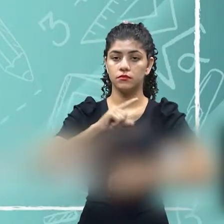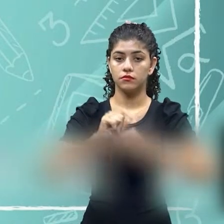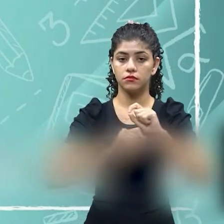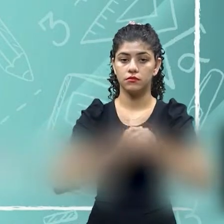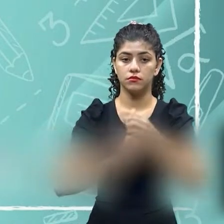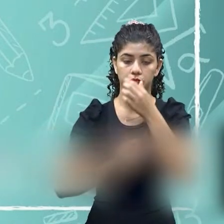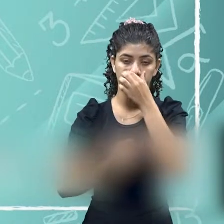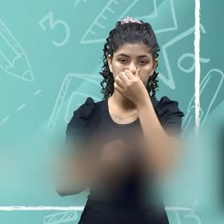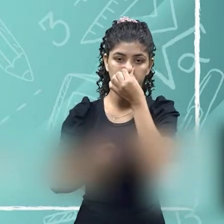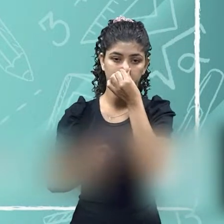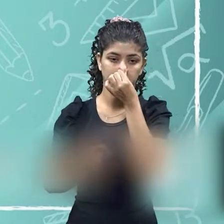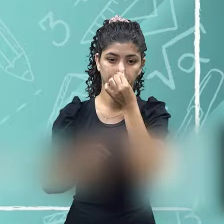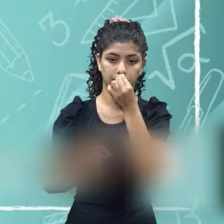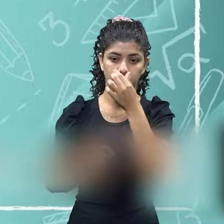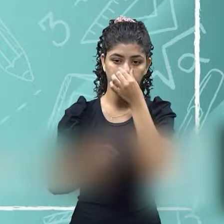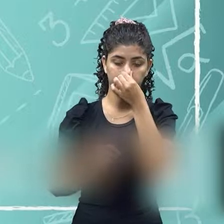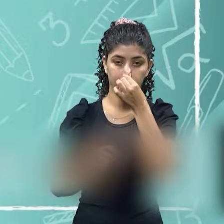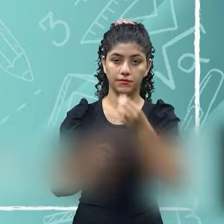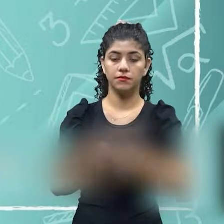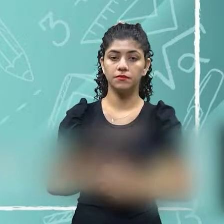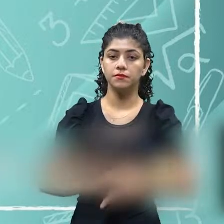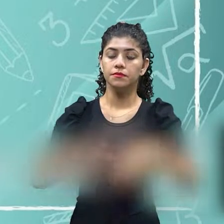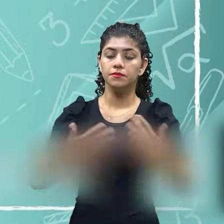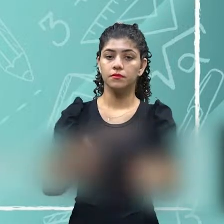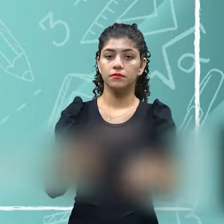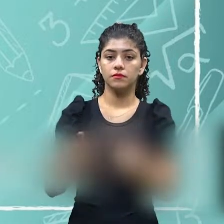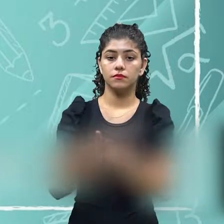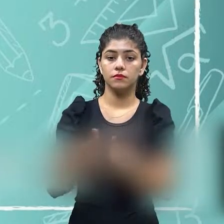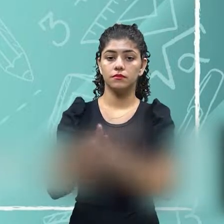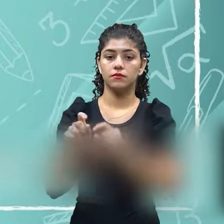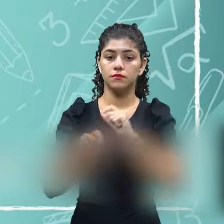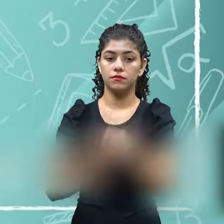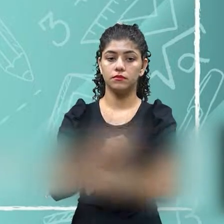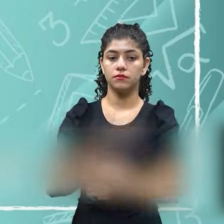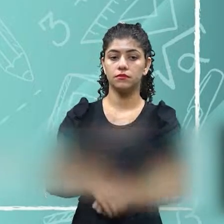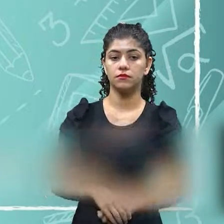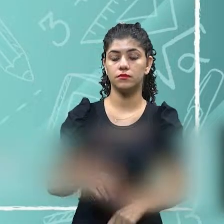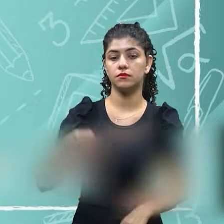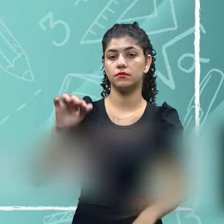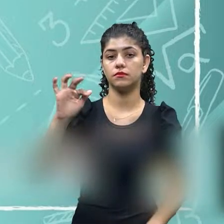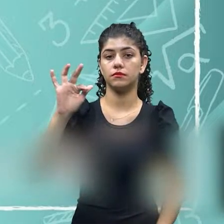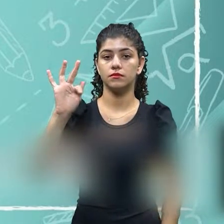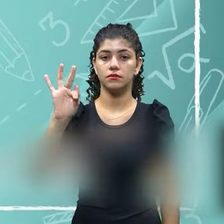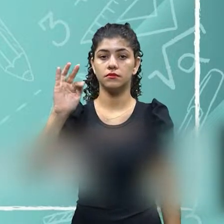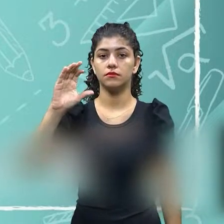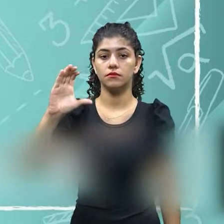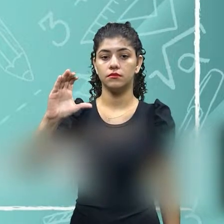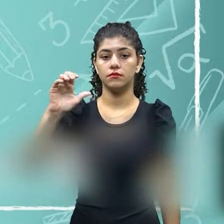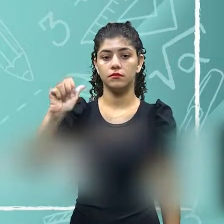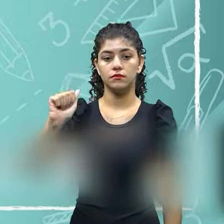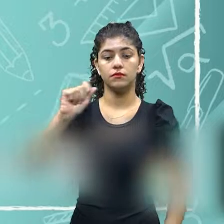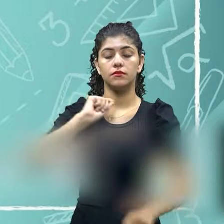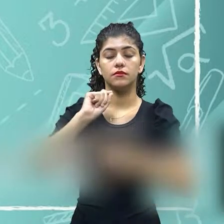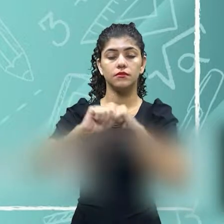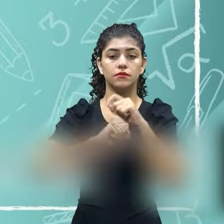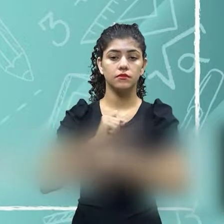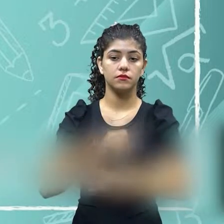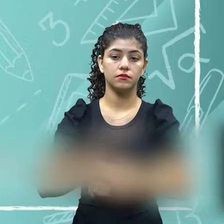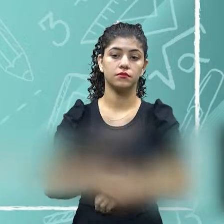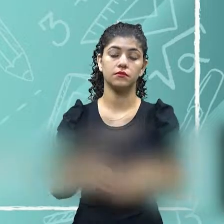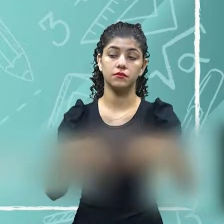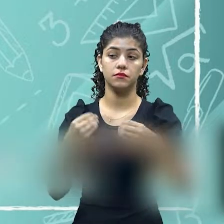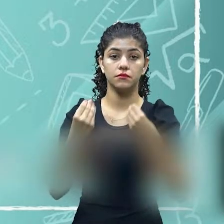despacho. A outra nomenclatura é FCA, Free Carry. O exportador entrega